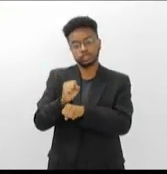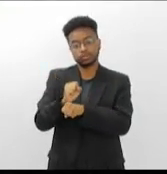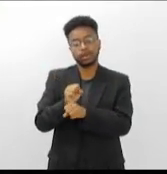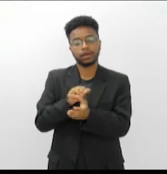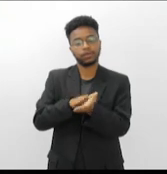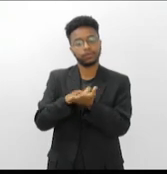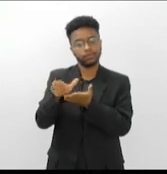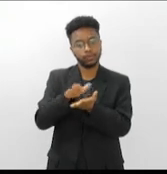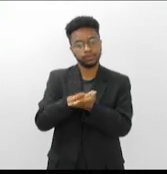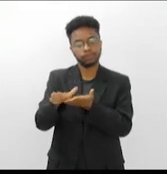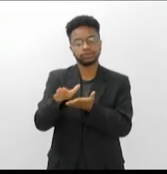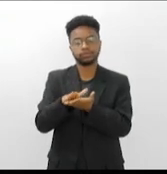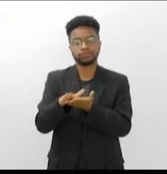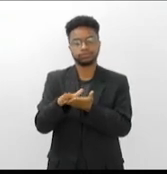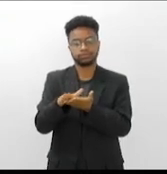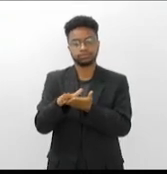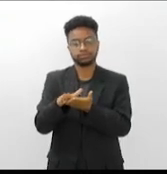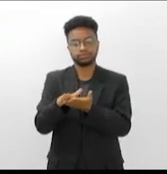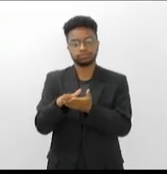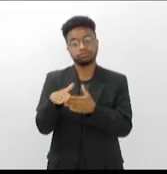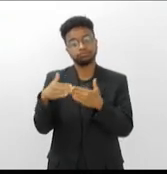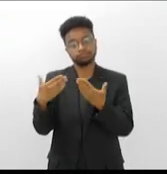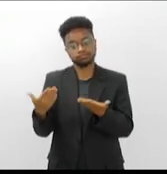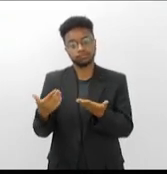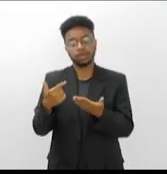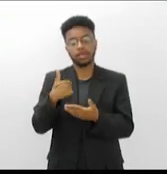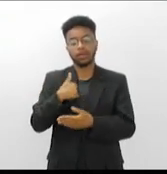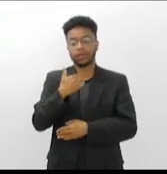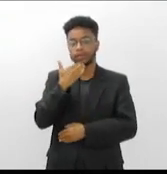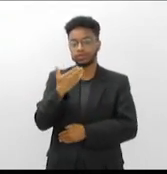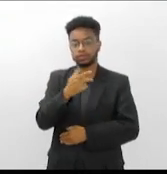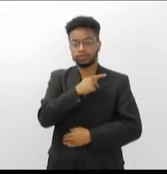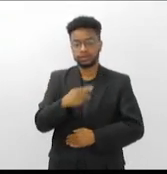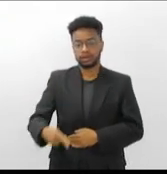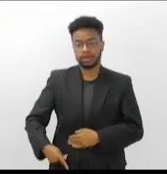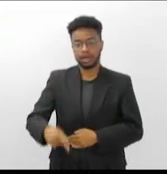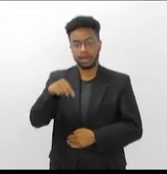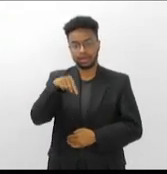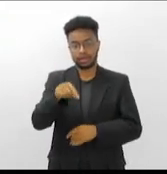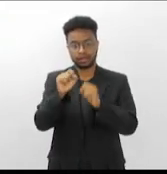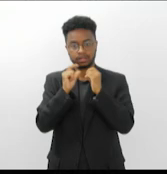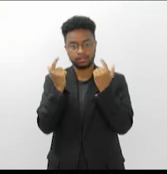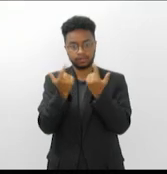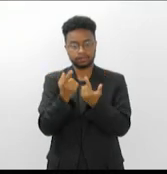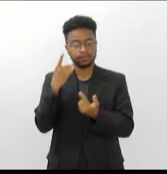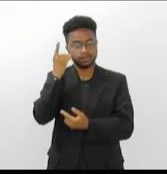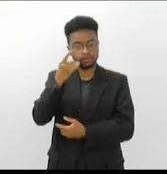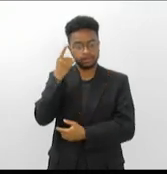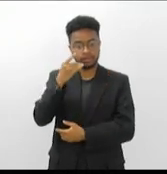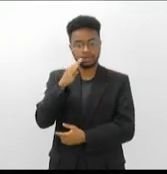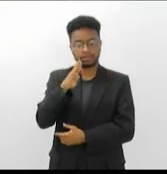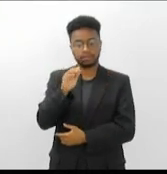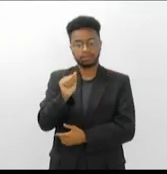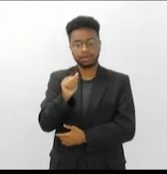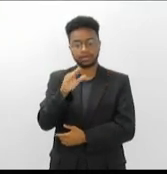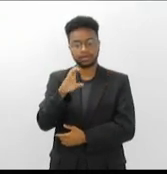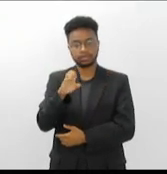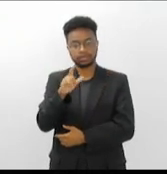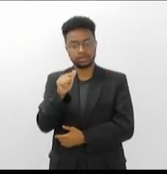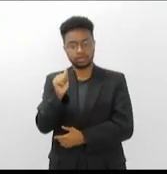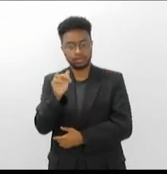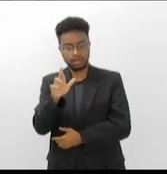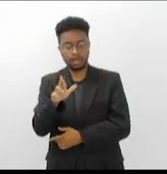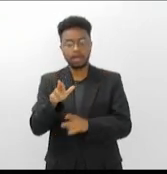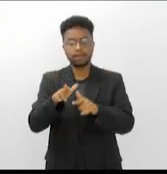publicação. E eu vou pleitear ao presidente da Casa, deputado Rodrigo Bacelar, diante desta